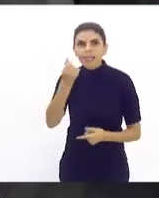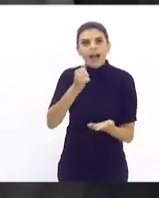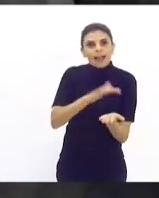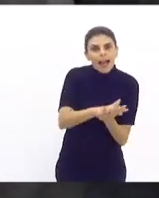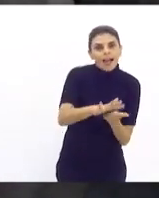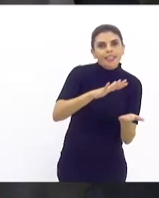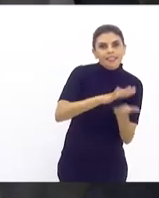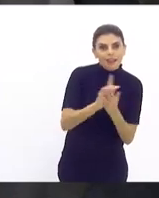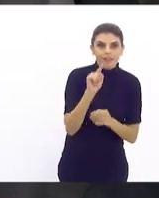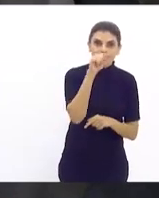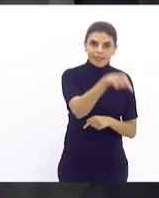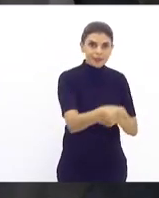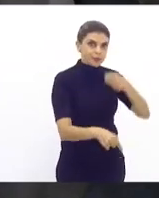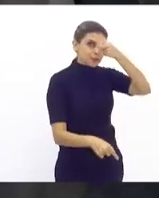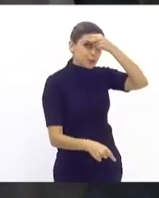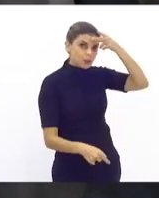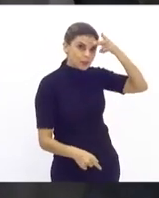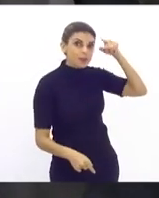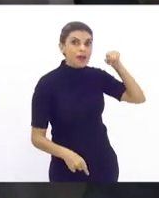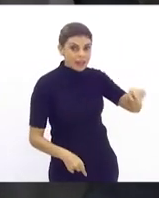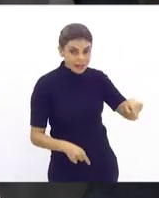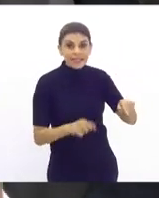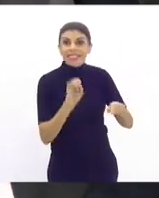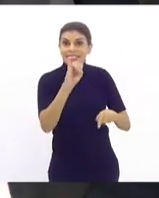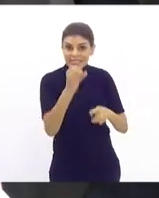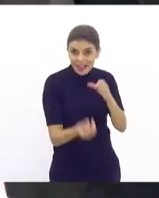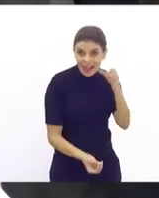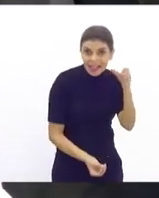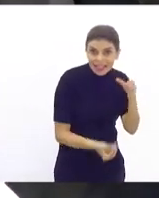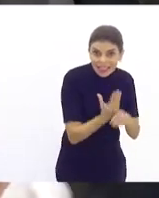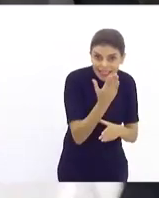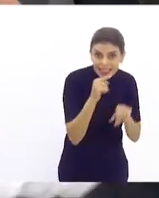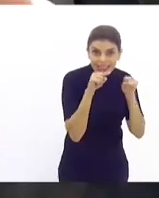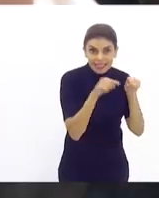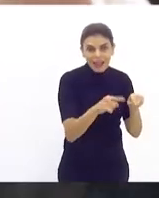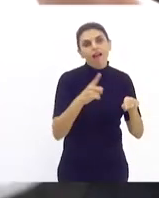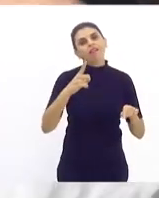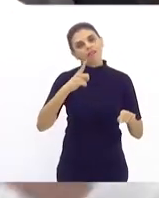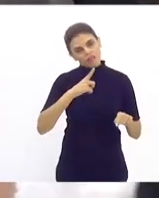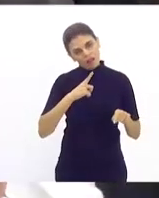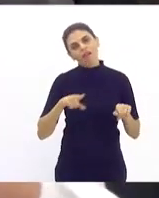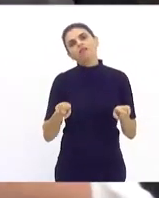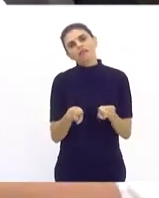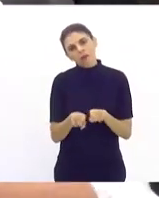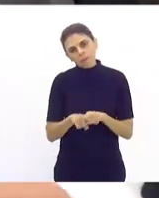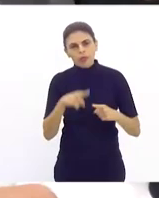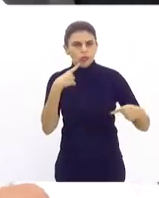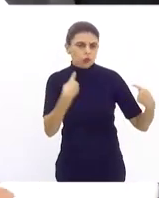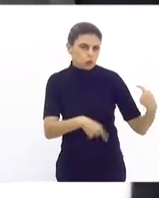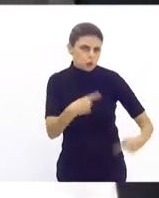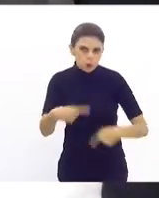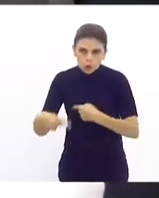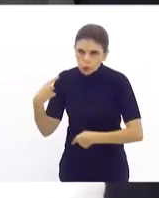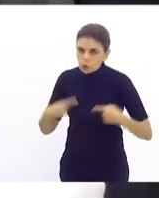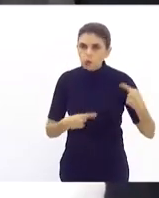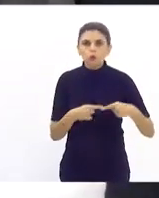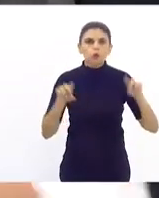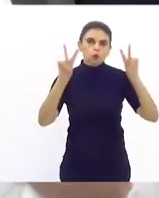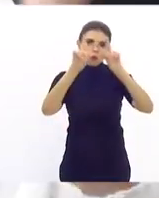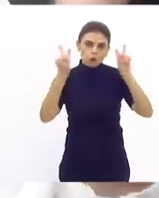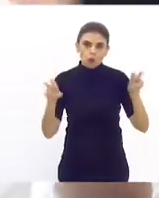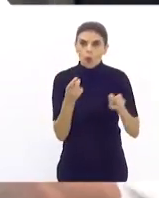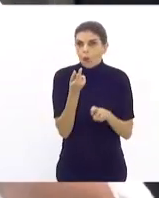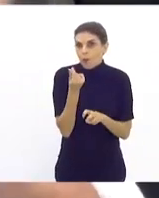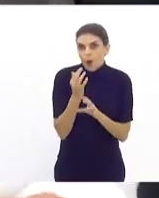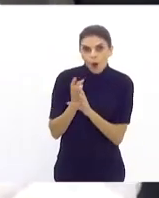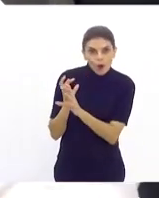ao poder executivo. E isso nós estamos, né, dentro, inclusive, de uma discussão, quando